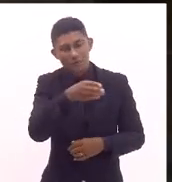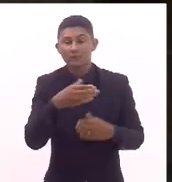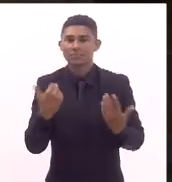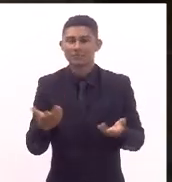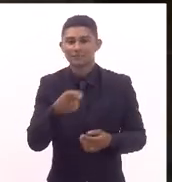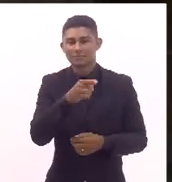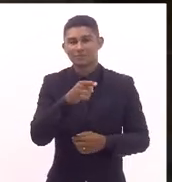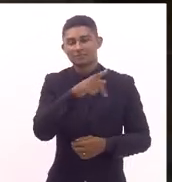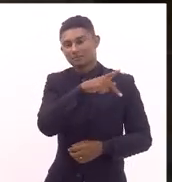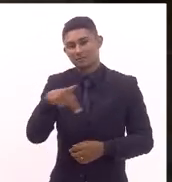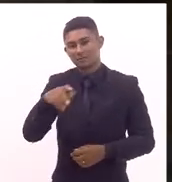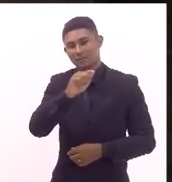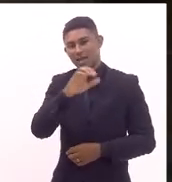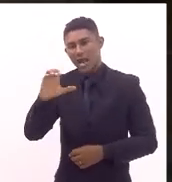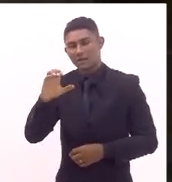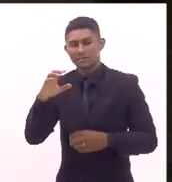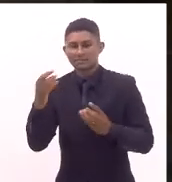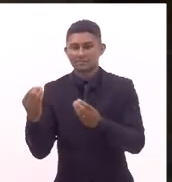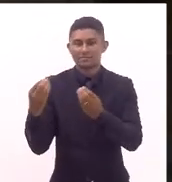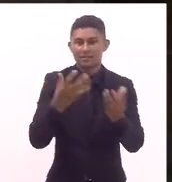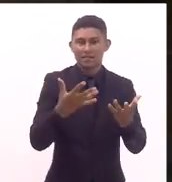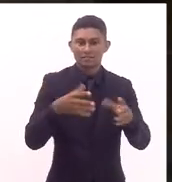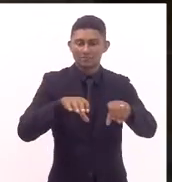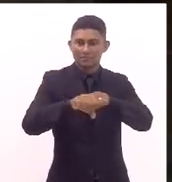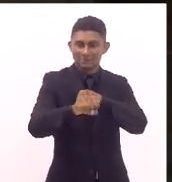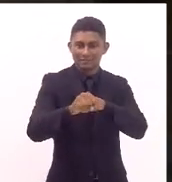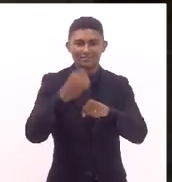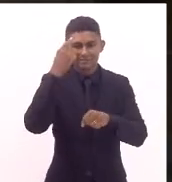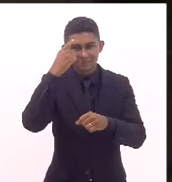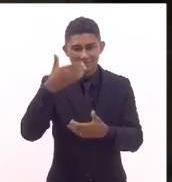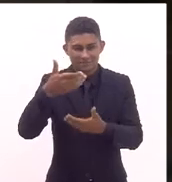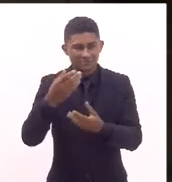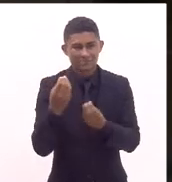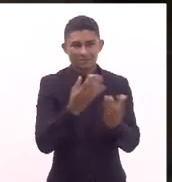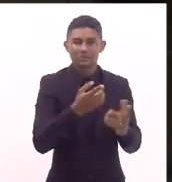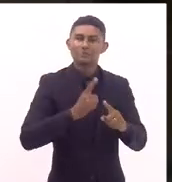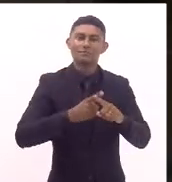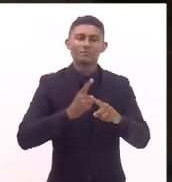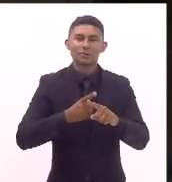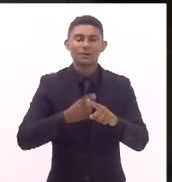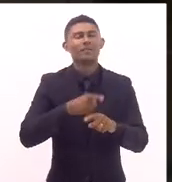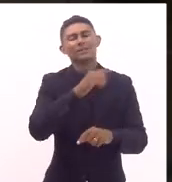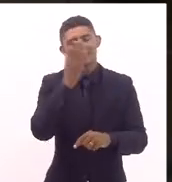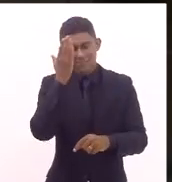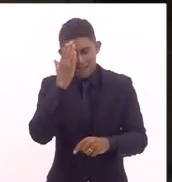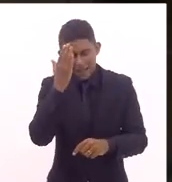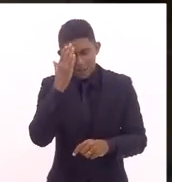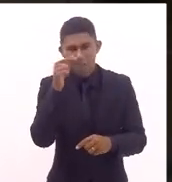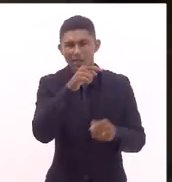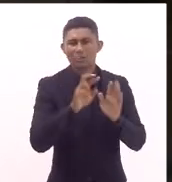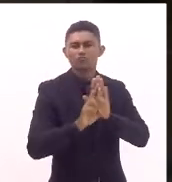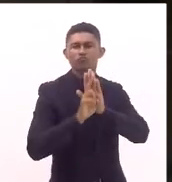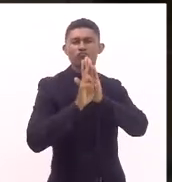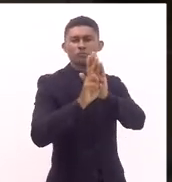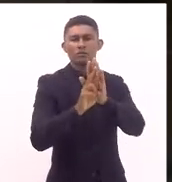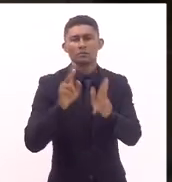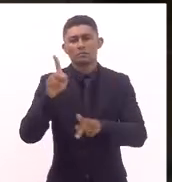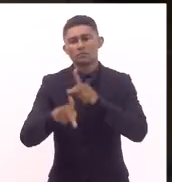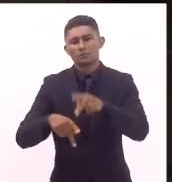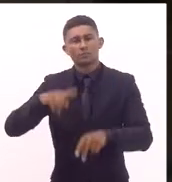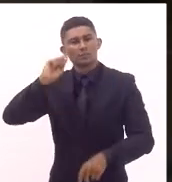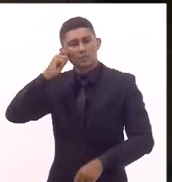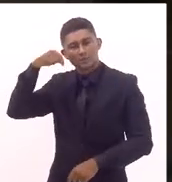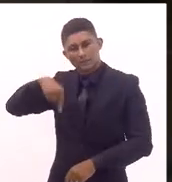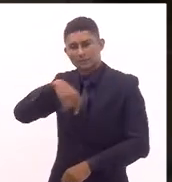Benedita e nunca não é à toa ele sabe o significado da Benedita a população negra do Estado do Rio de Janeiro para